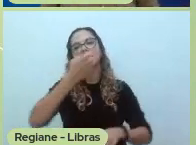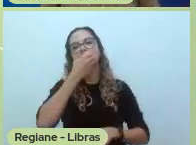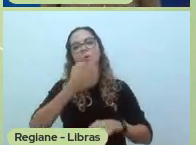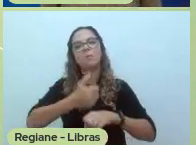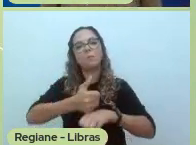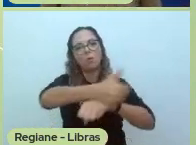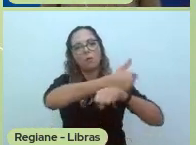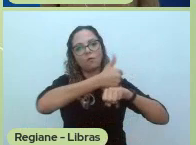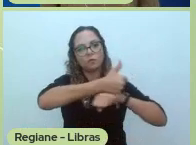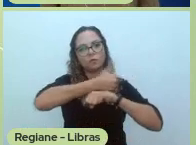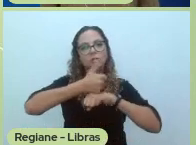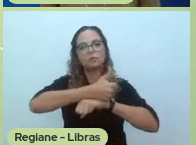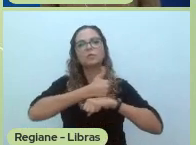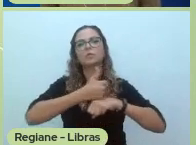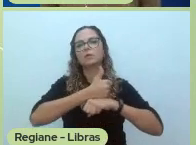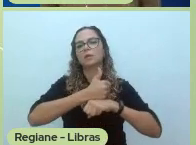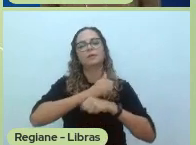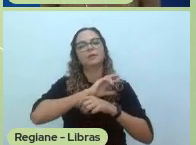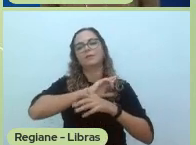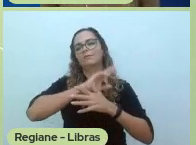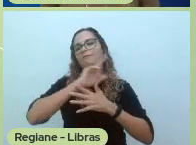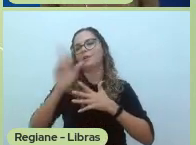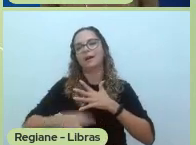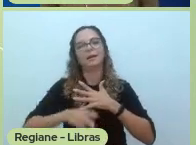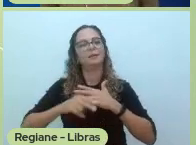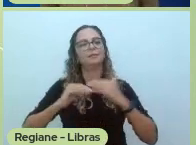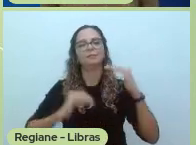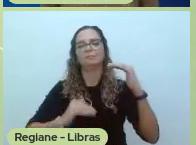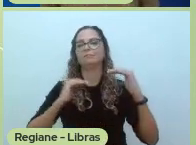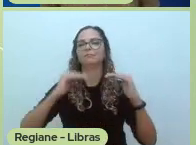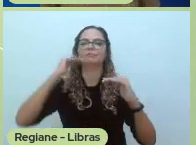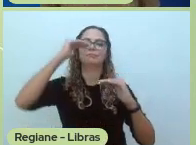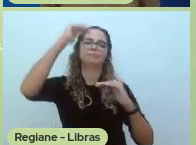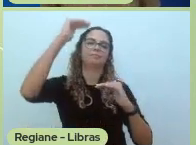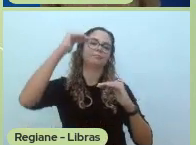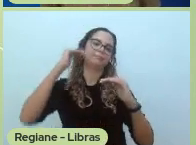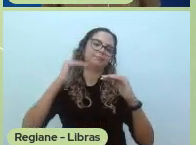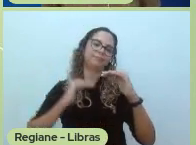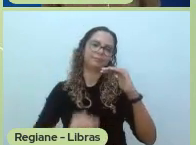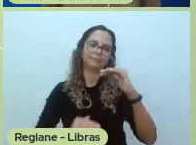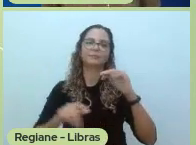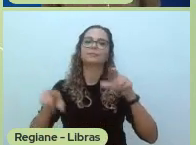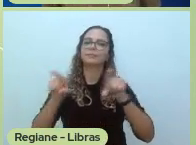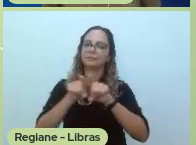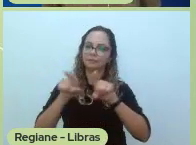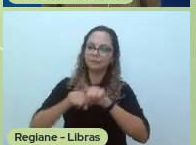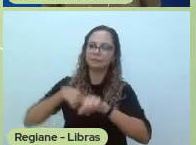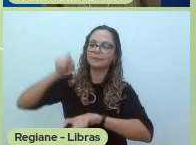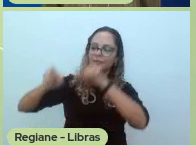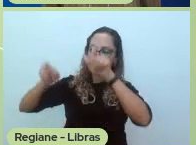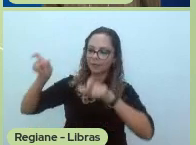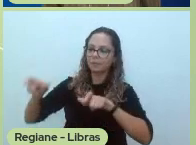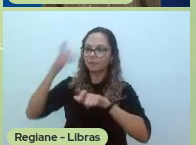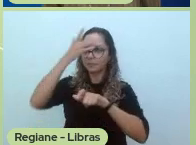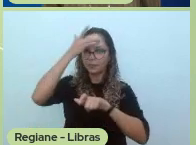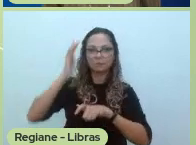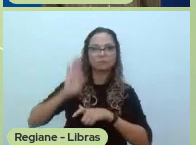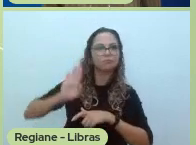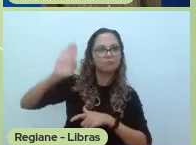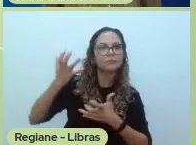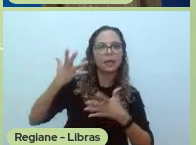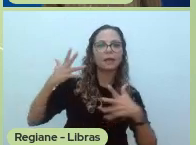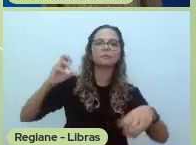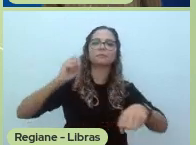as interseccionalidades. Então, existem bons candidatos e a gente precisa colocar